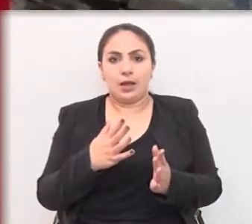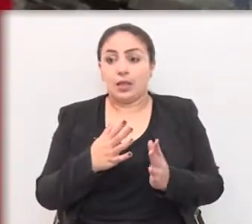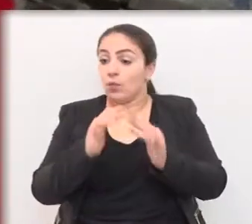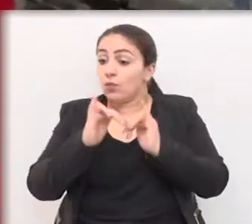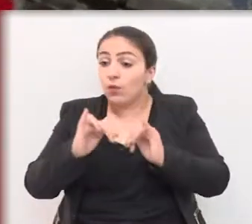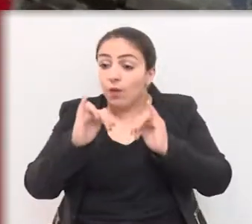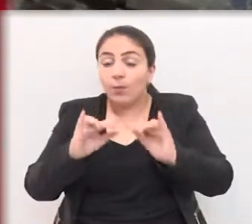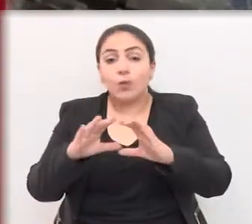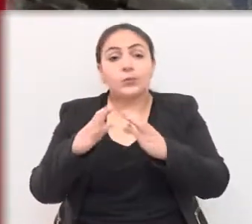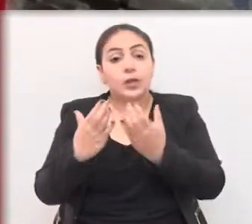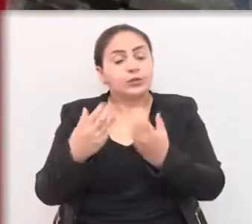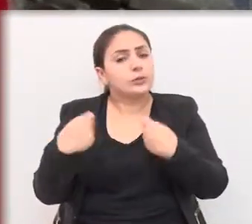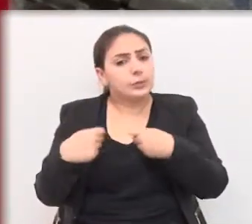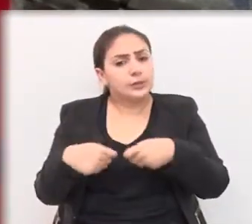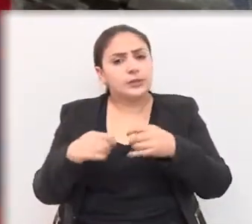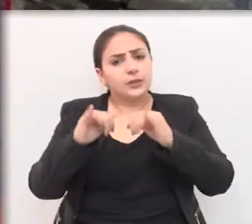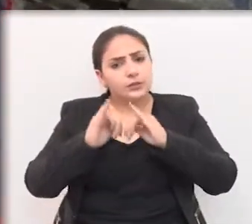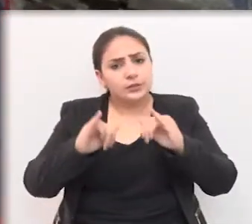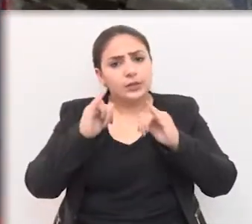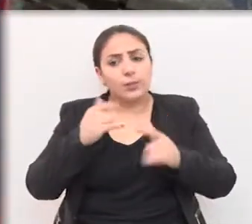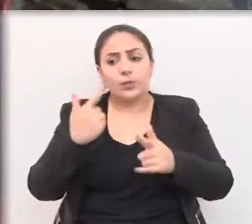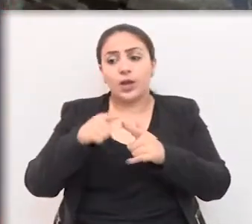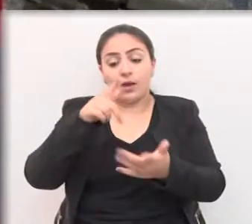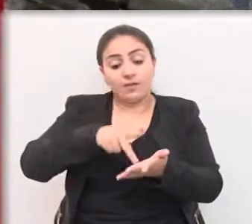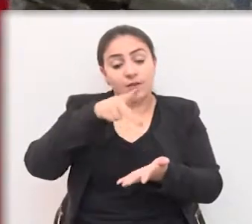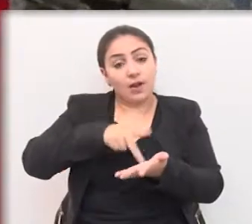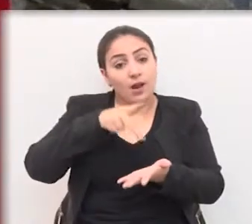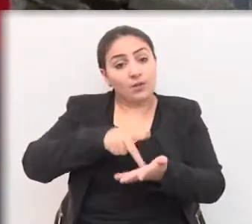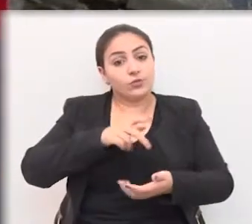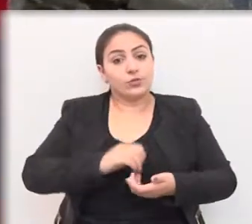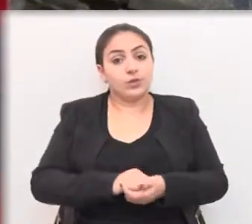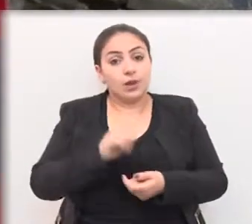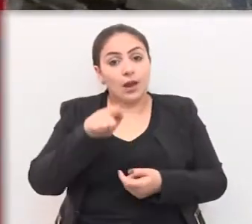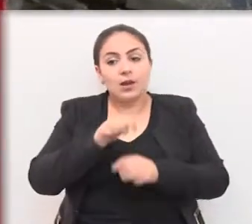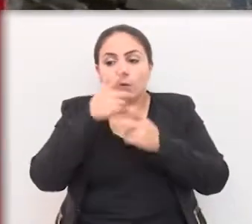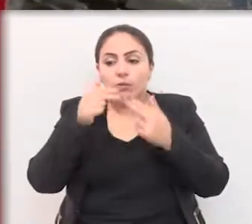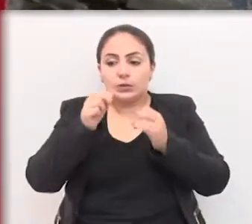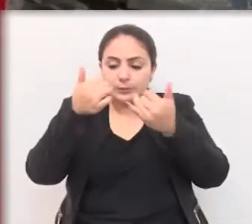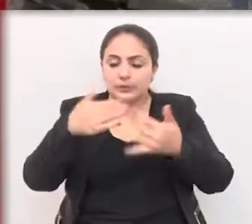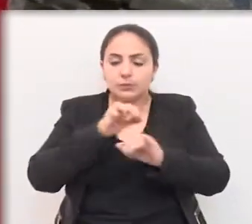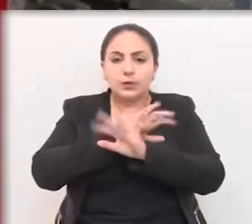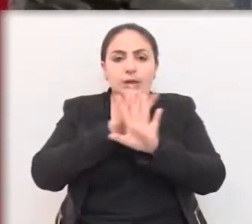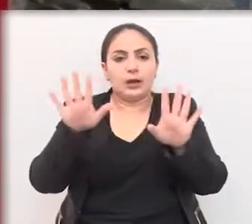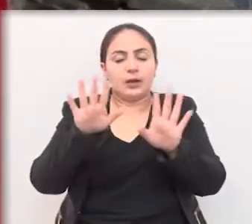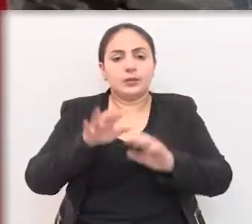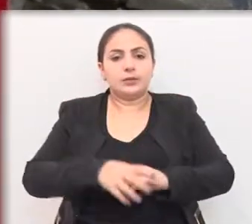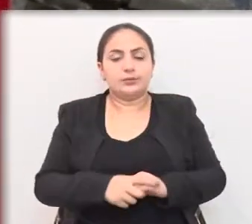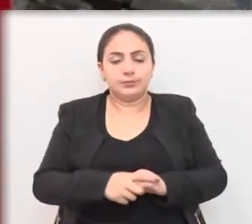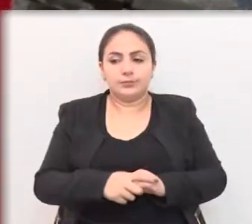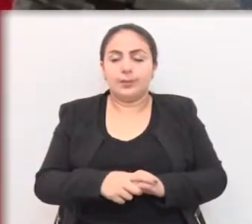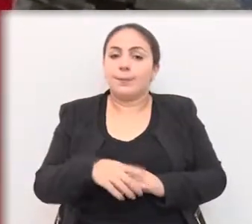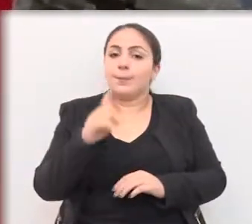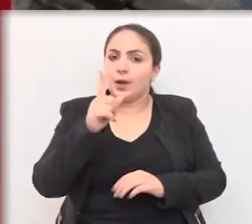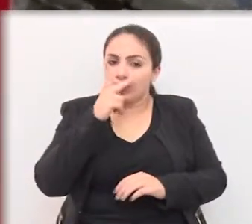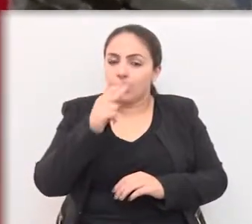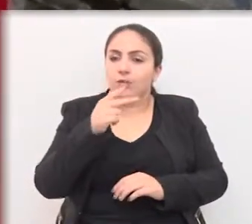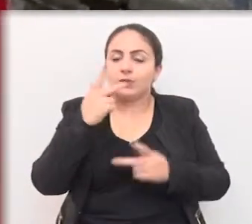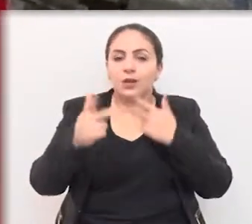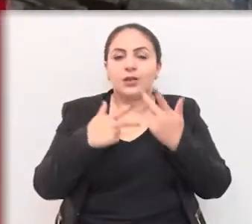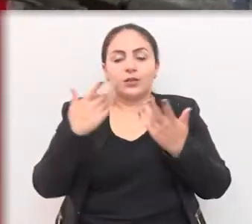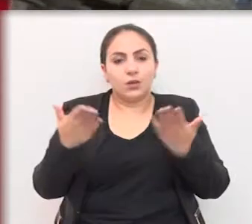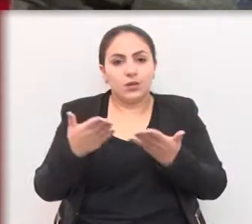para a opinião pública. E é preciso passar por uma questão de verdade, por uma questão de transparência. Então, marca